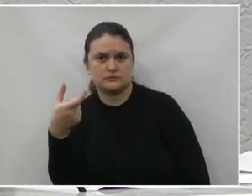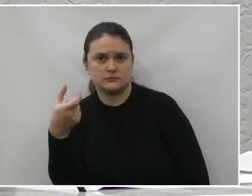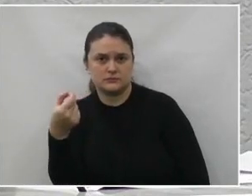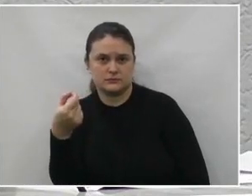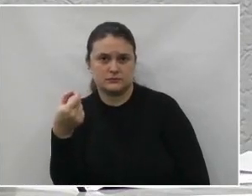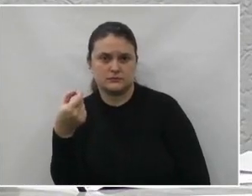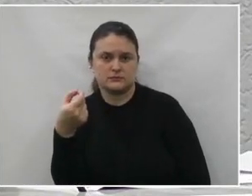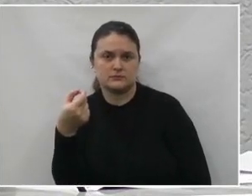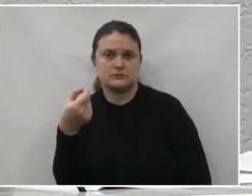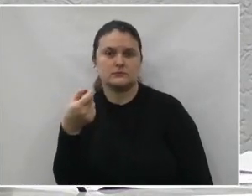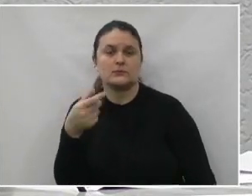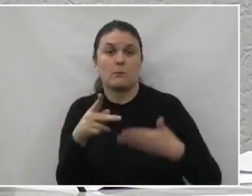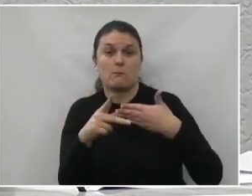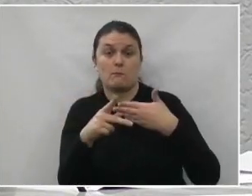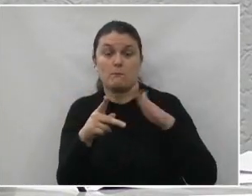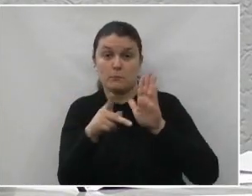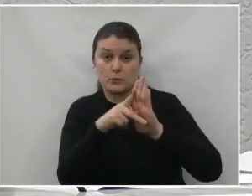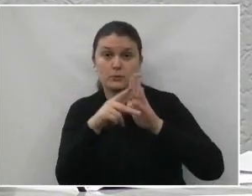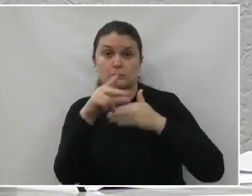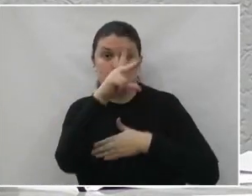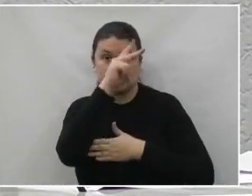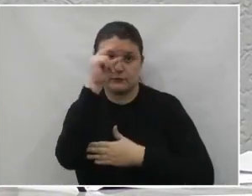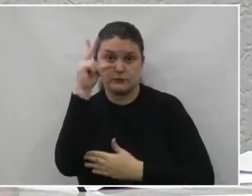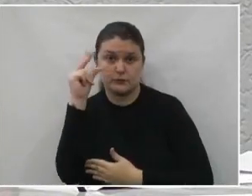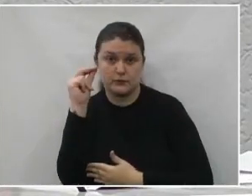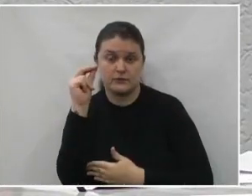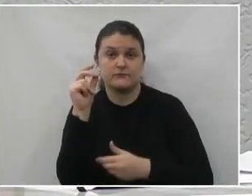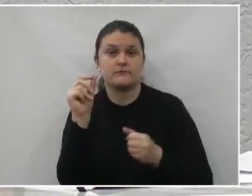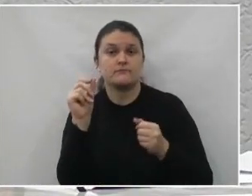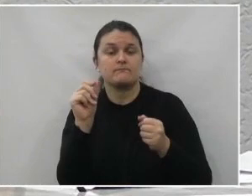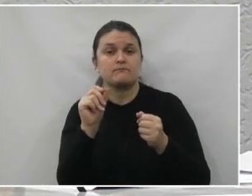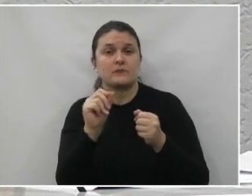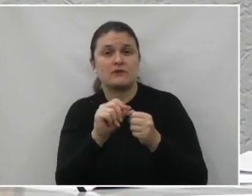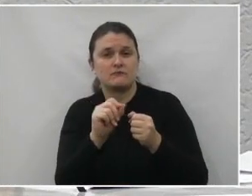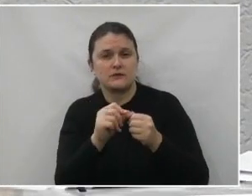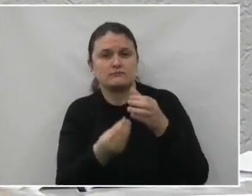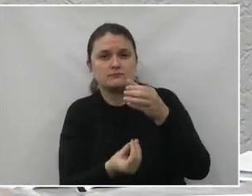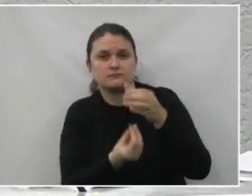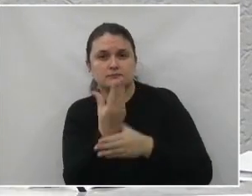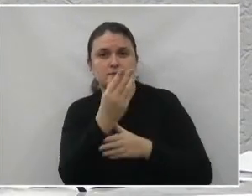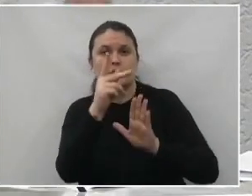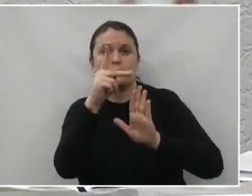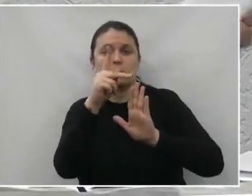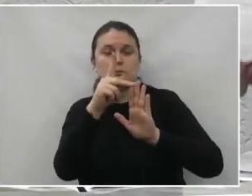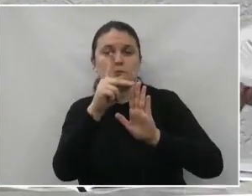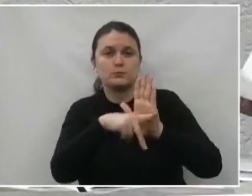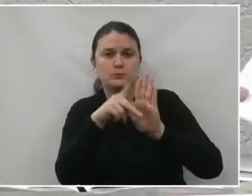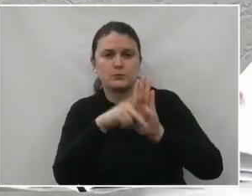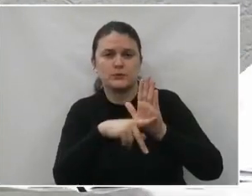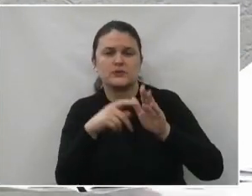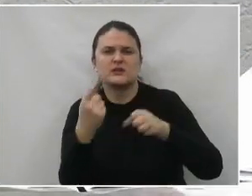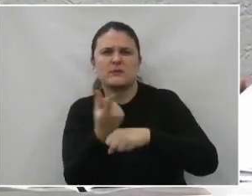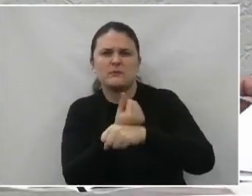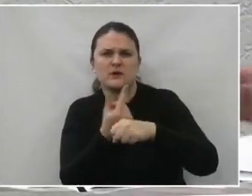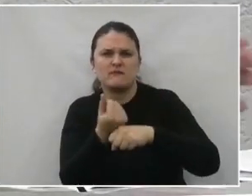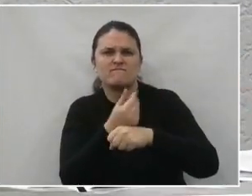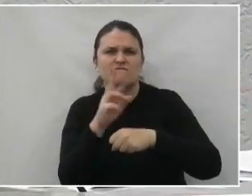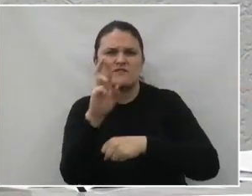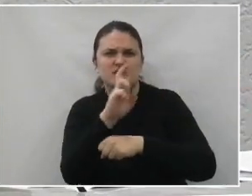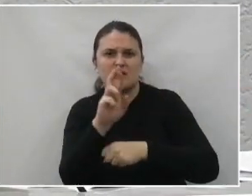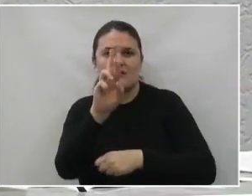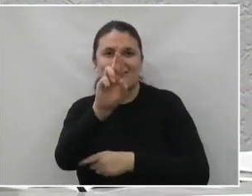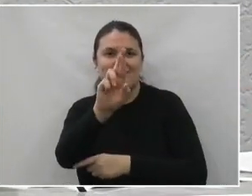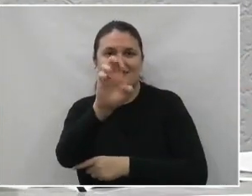24/2020, do Executivo. Institui o Programa de Recuperação Fiscal de União da Vitória,